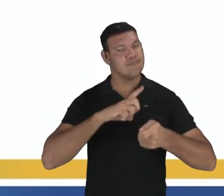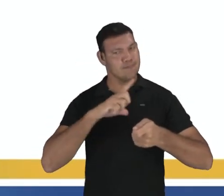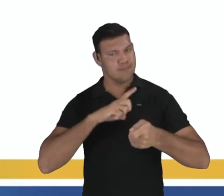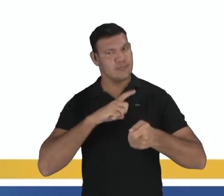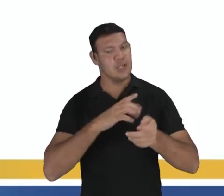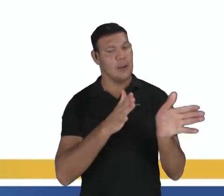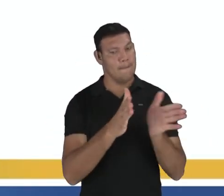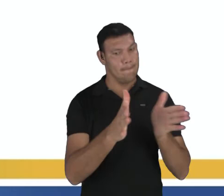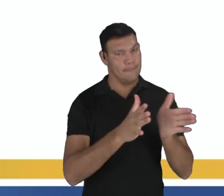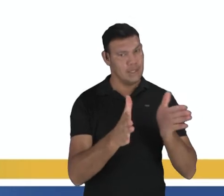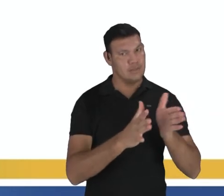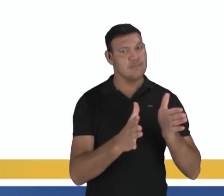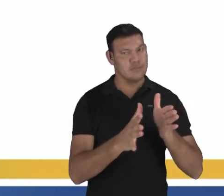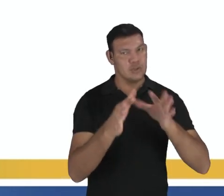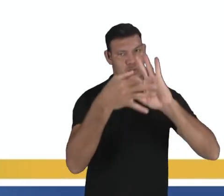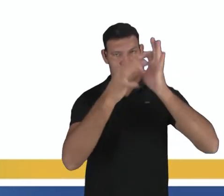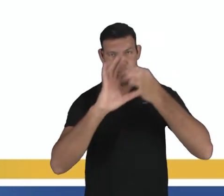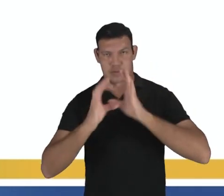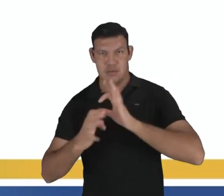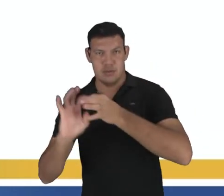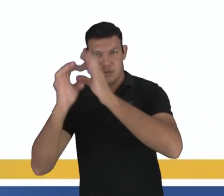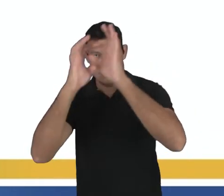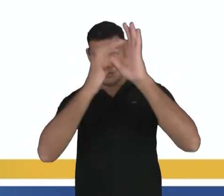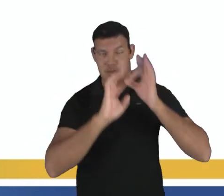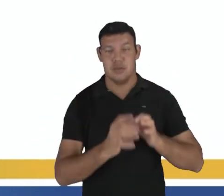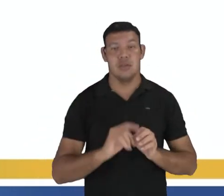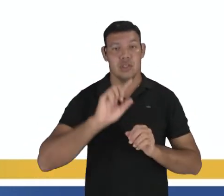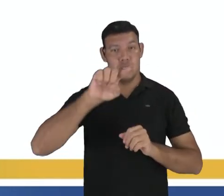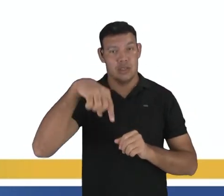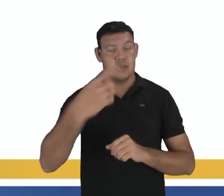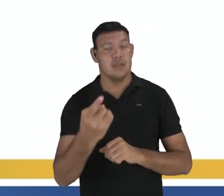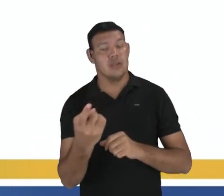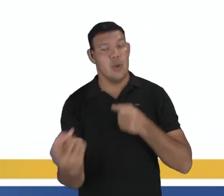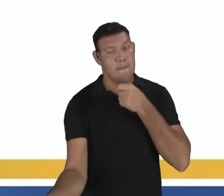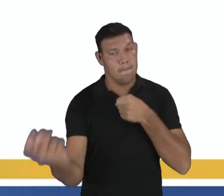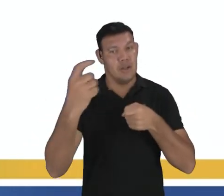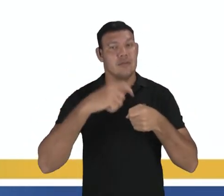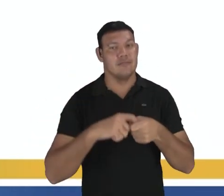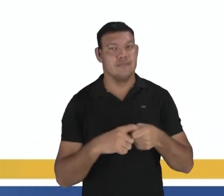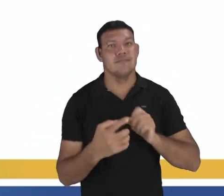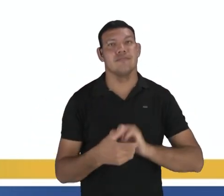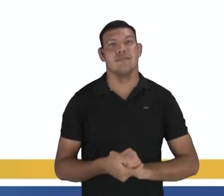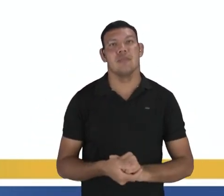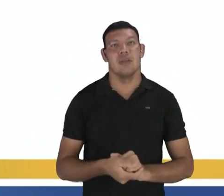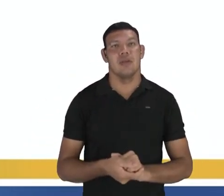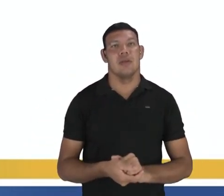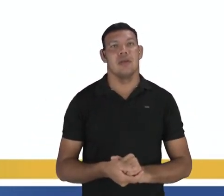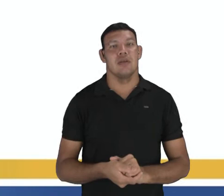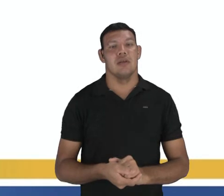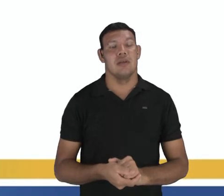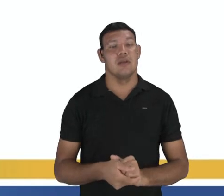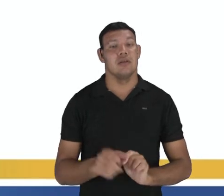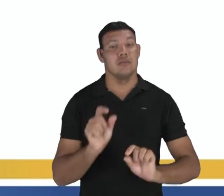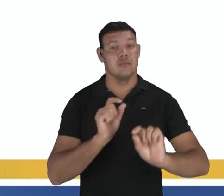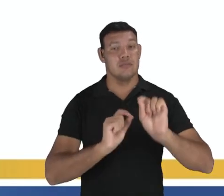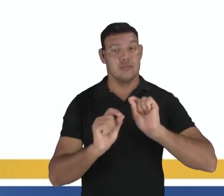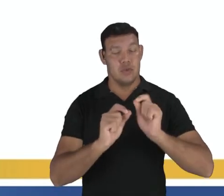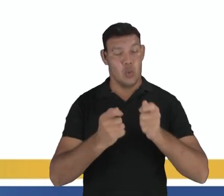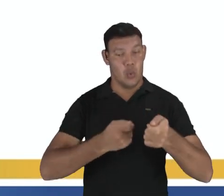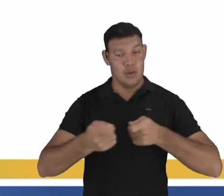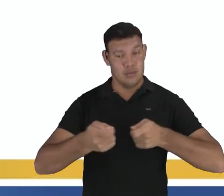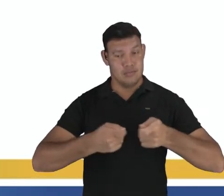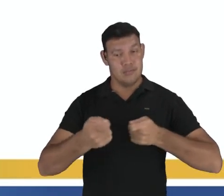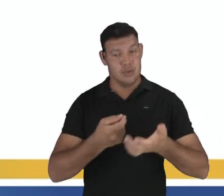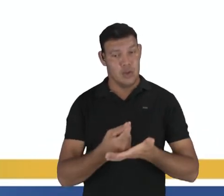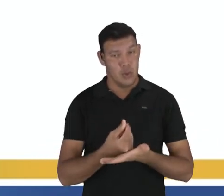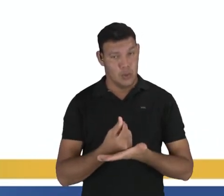período do primeiro surto da borracha, depois ele volta ressignificado, né, foi o chamado sistema de aviamento que funcionava sobre o controle